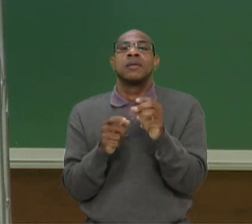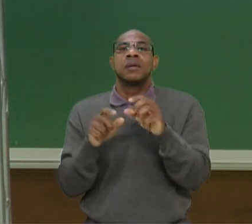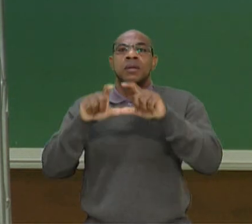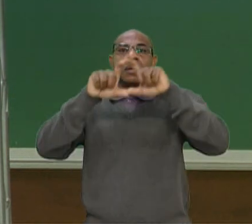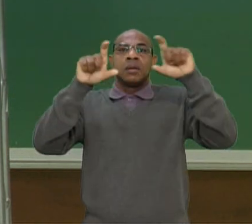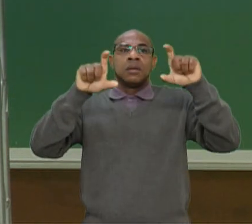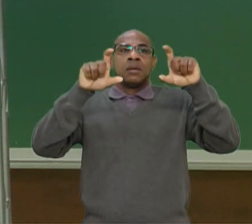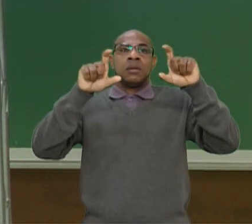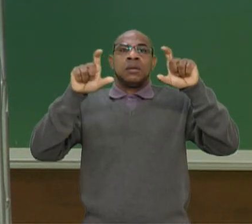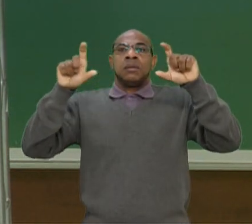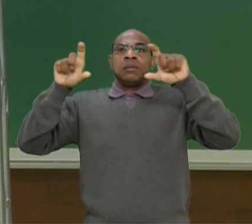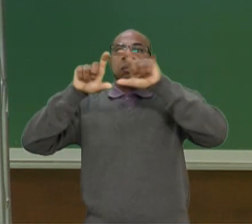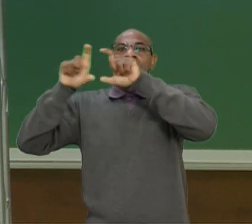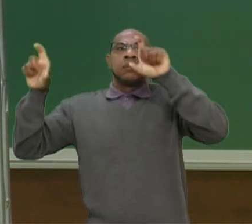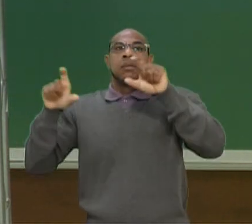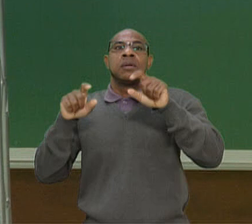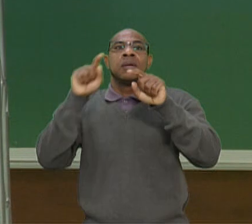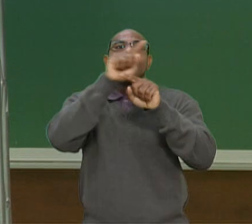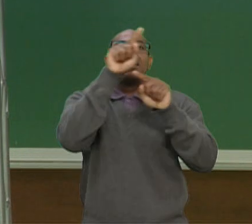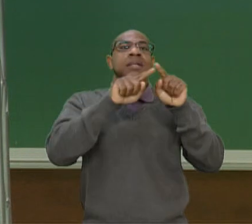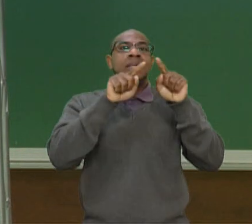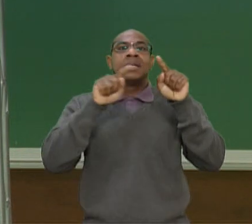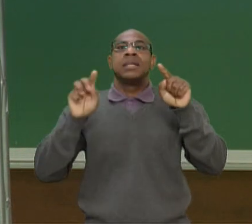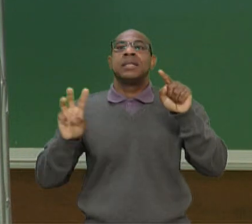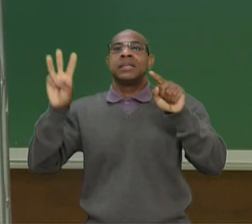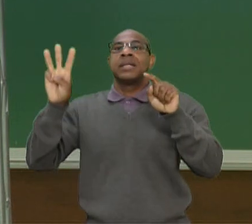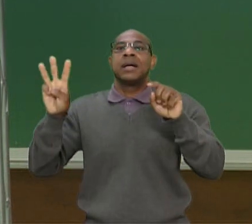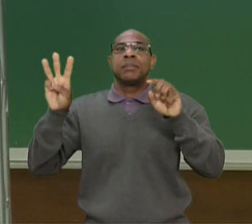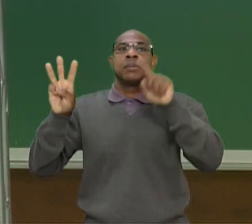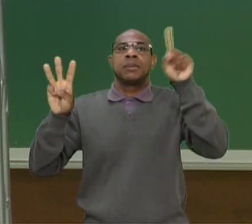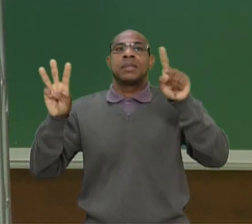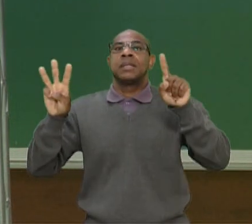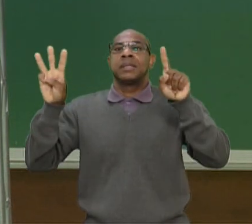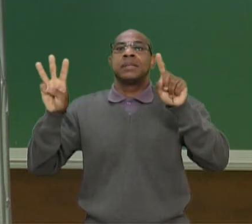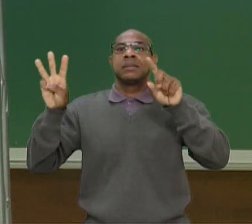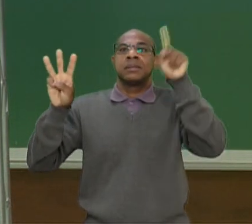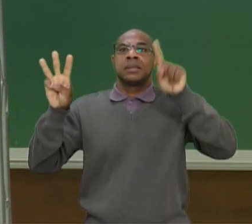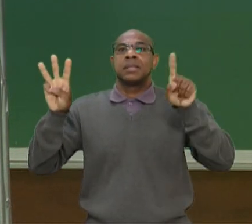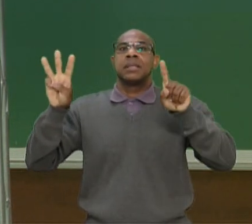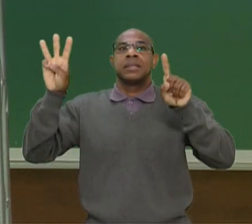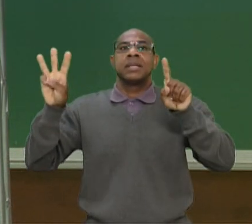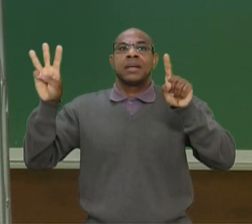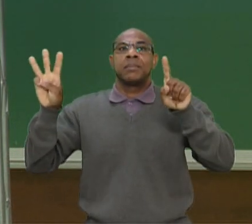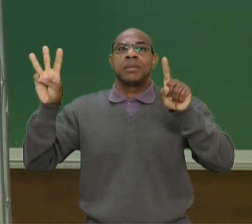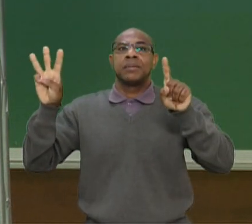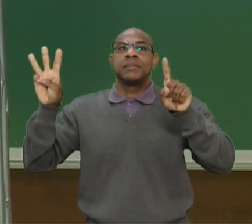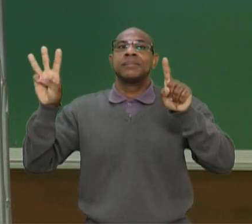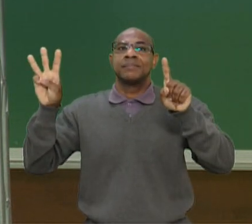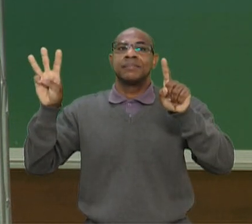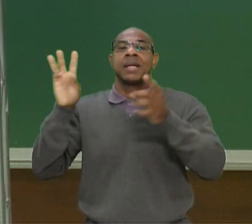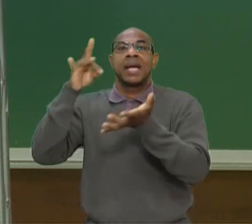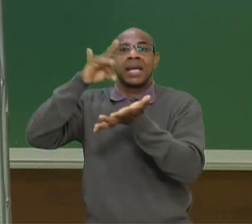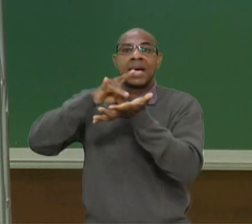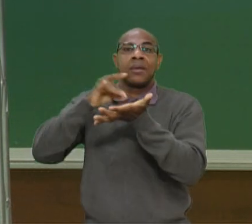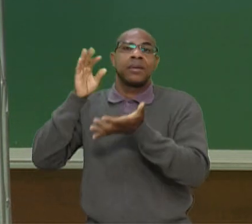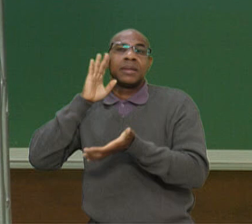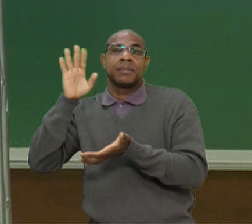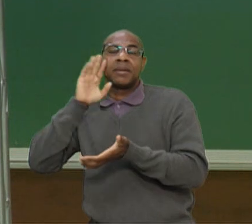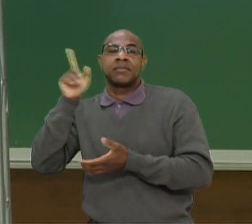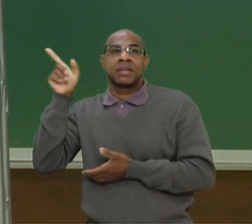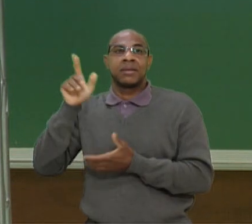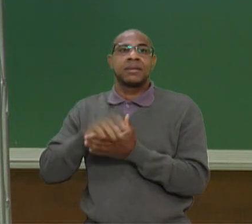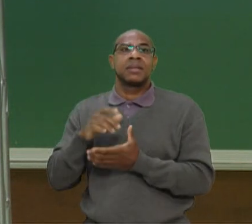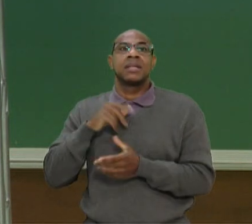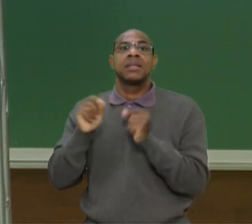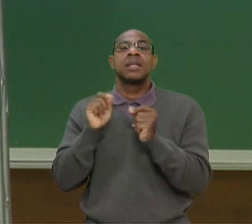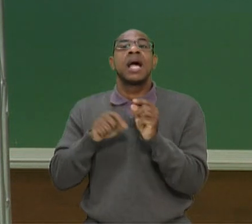complexo W, tá? E eles têm as duas partes, a parte real e a parte imaginária. Nós temos a adição. A adição,